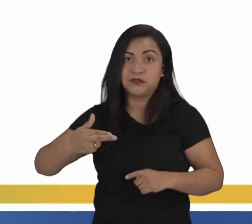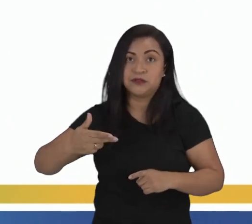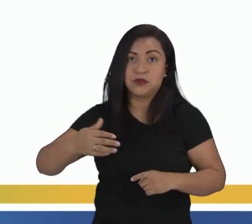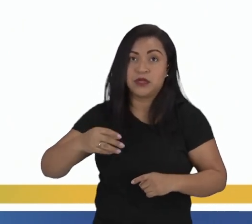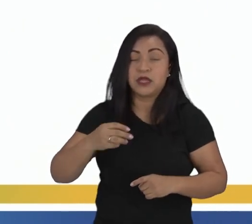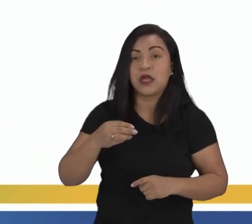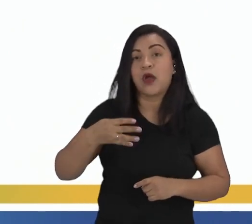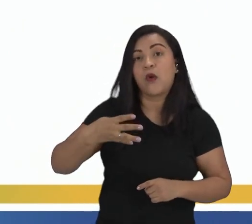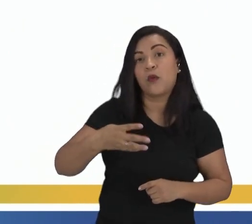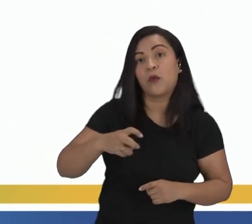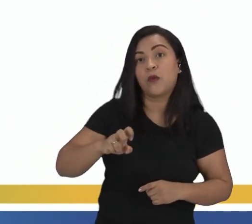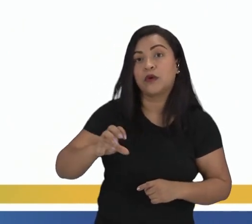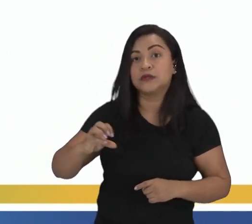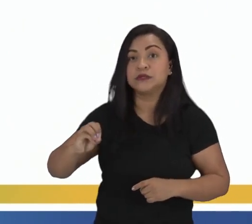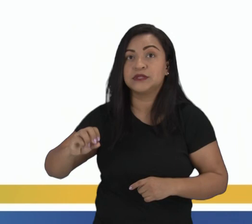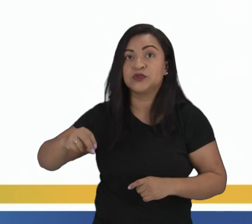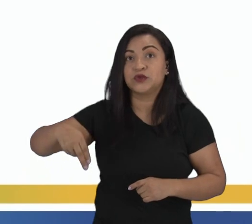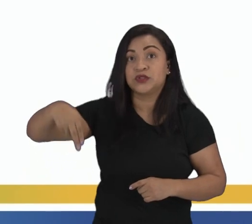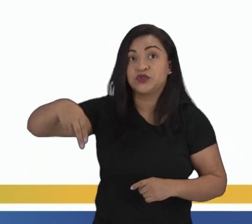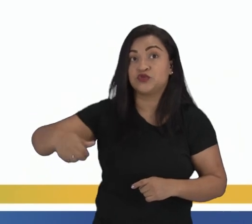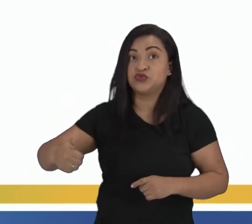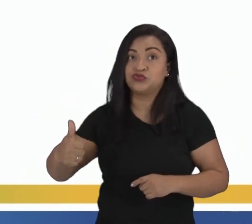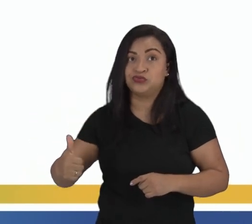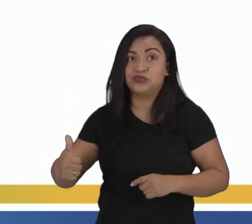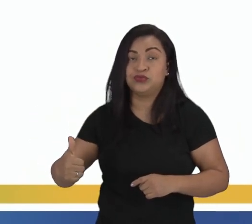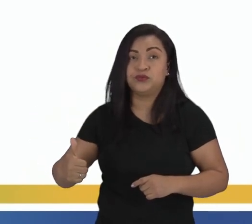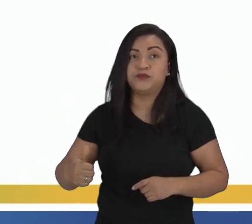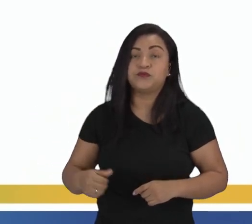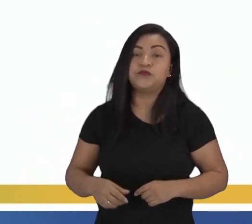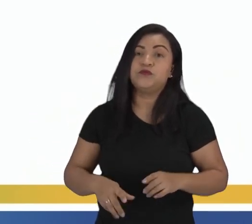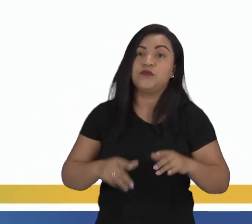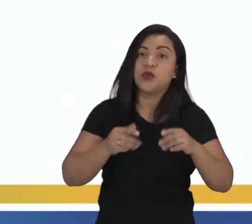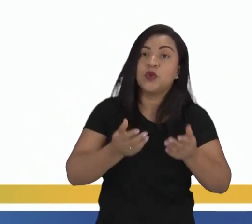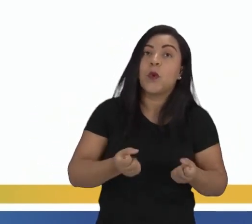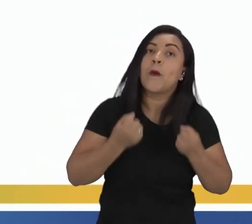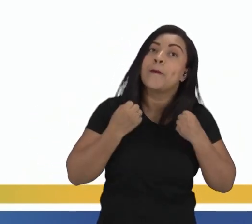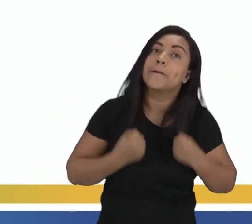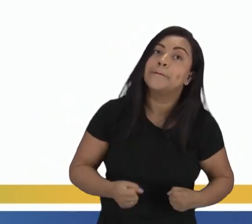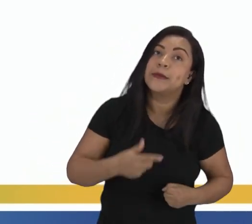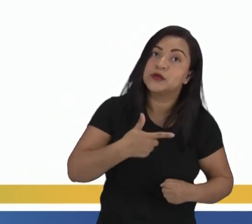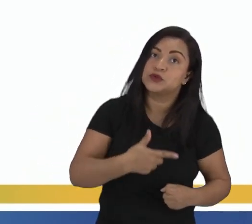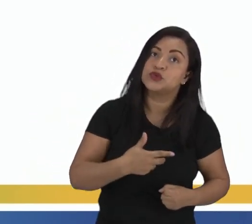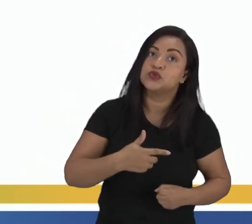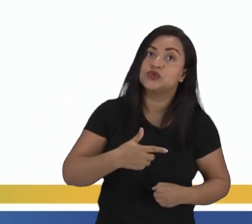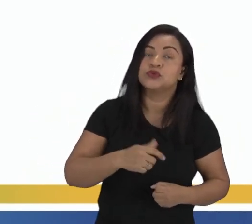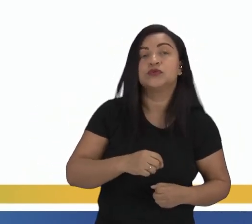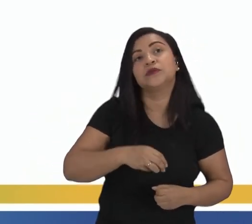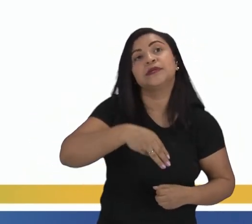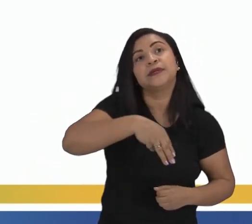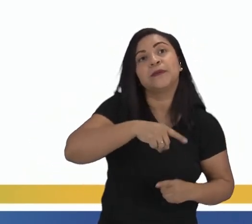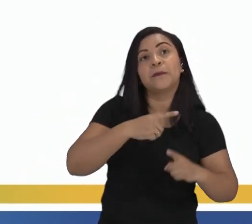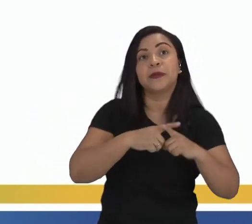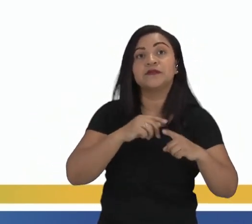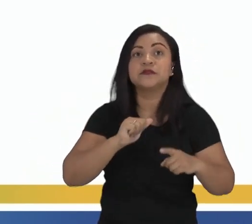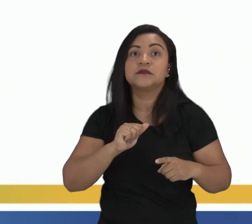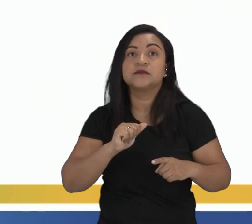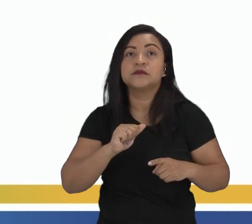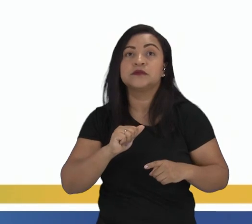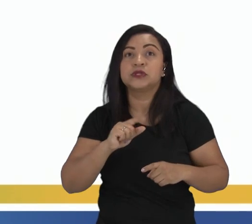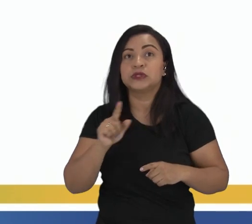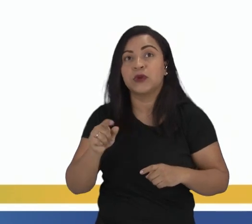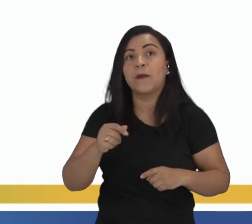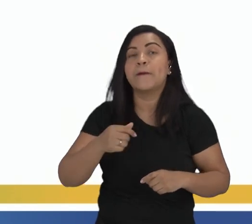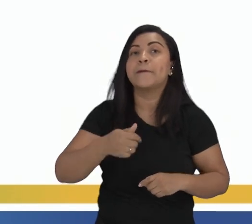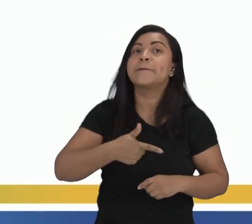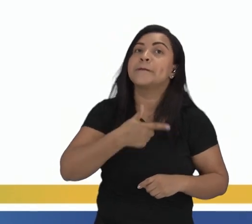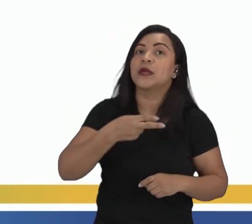450 newtons, que é igual a normal 1. O peso 2, massa vezes aceleração gravitacional, teremos aí, então,